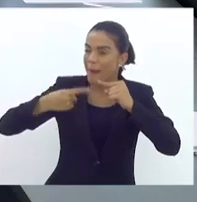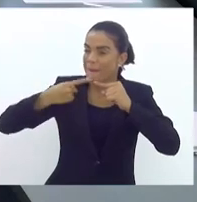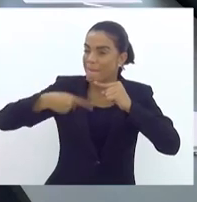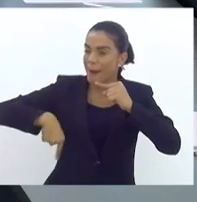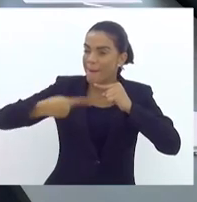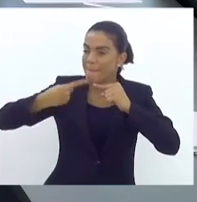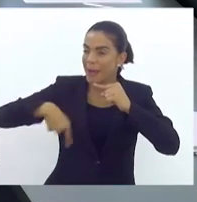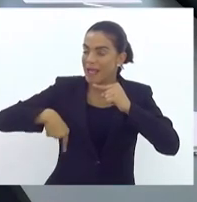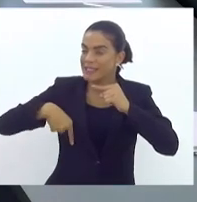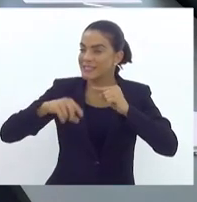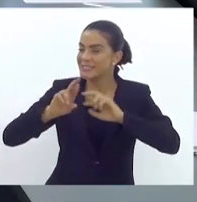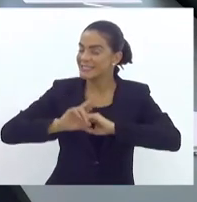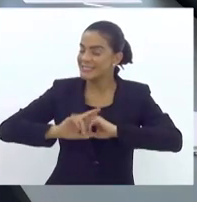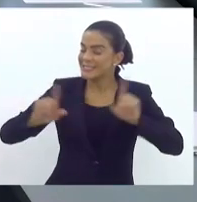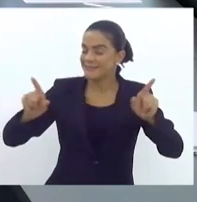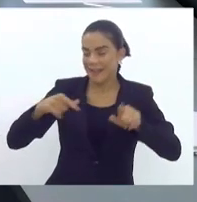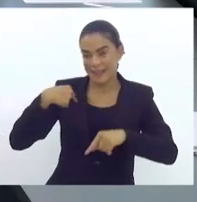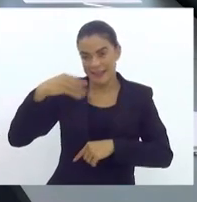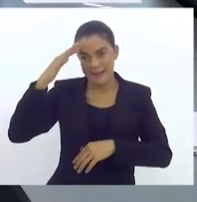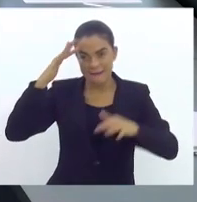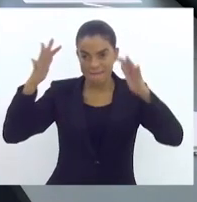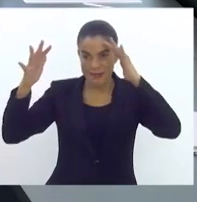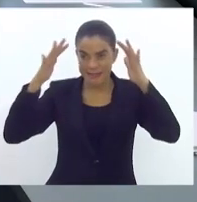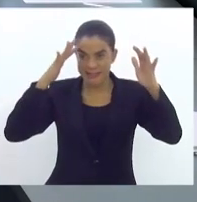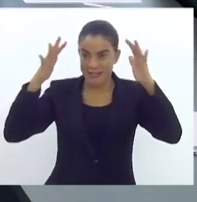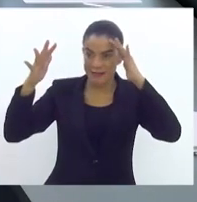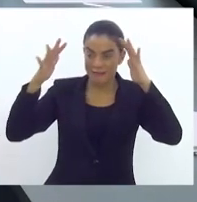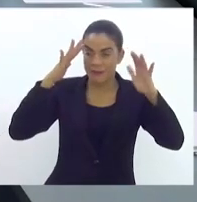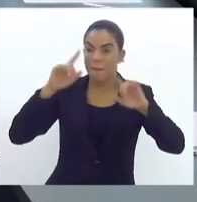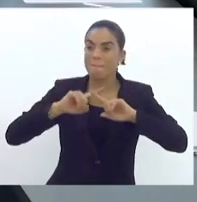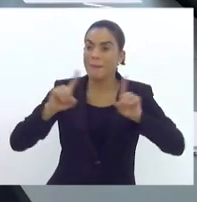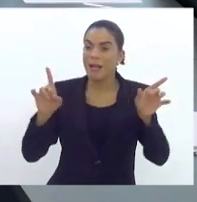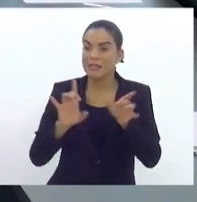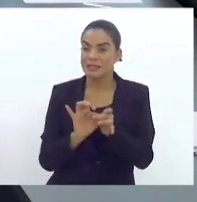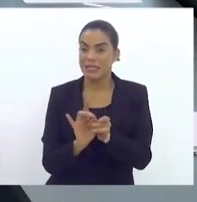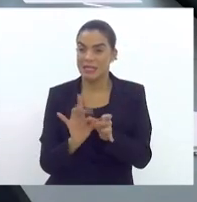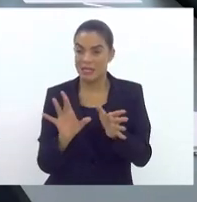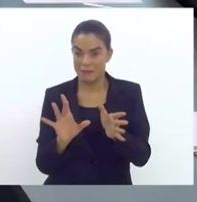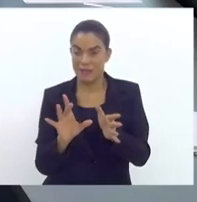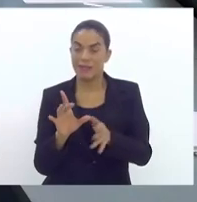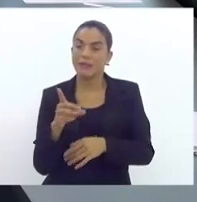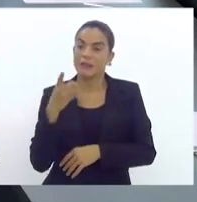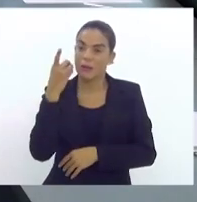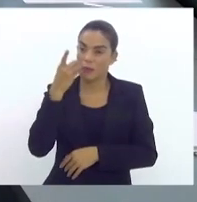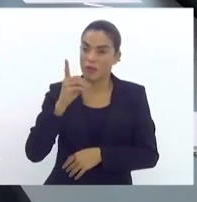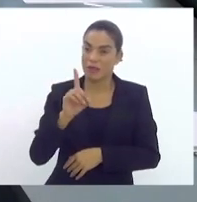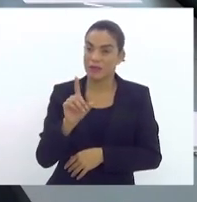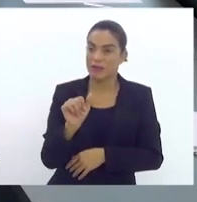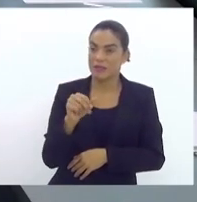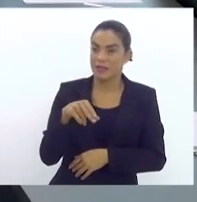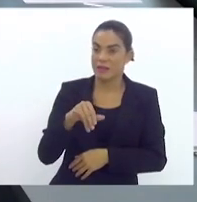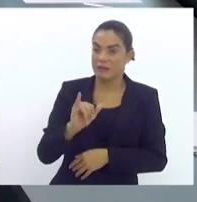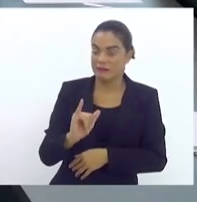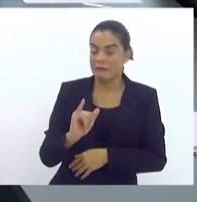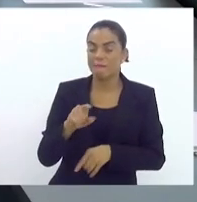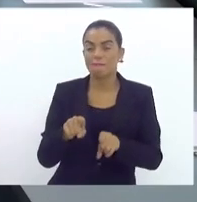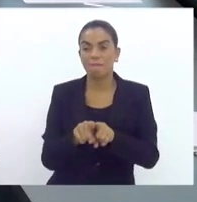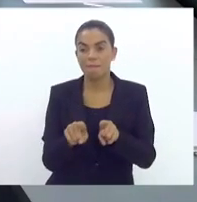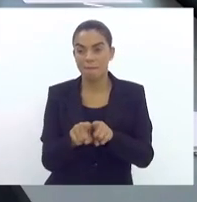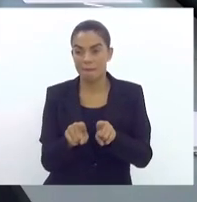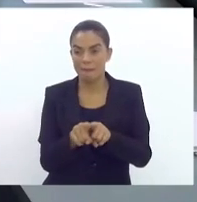mas acho que a exatamente a liberdade como bem colocou aqui a deputada Dania deputada